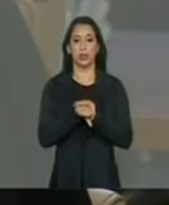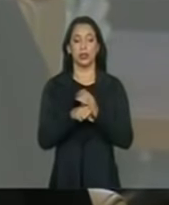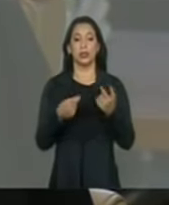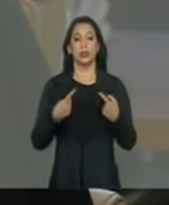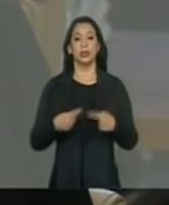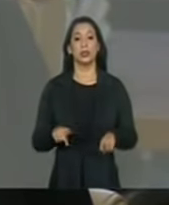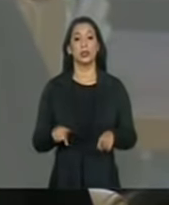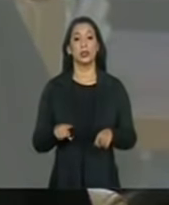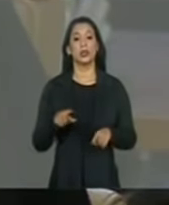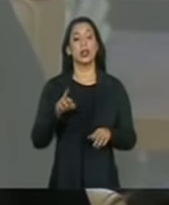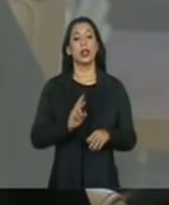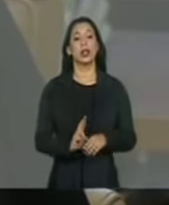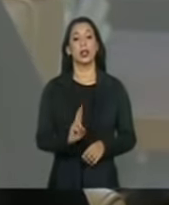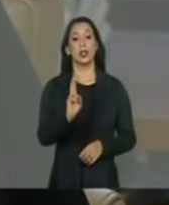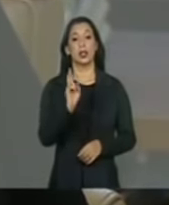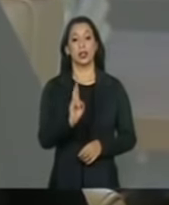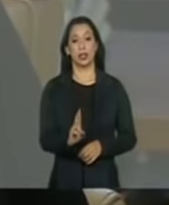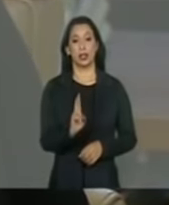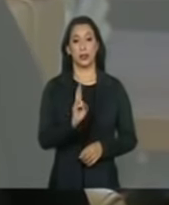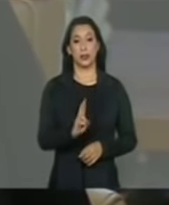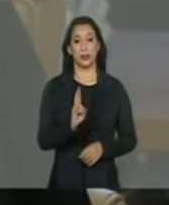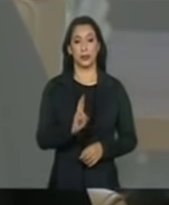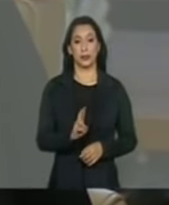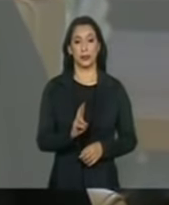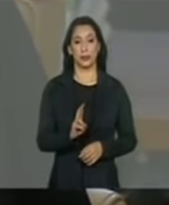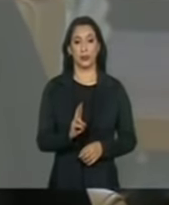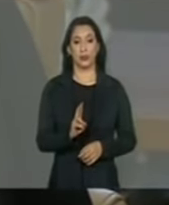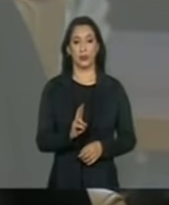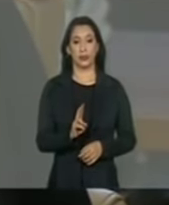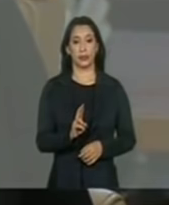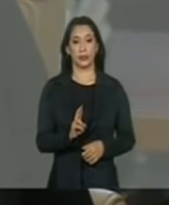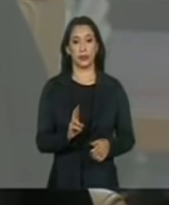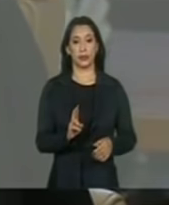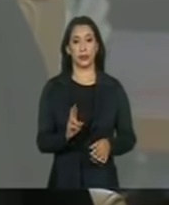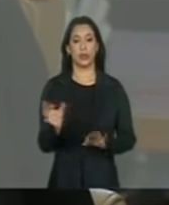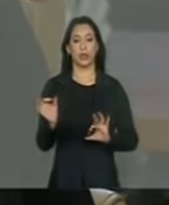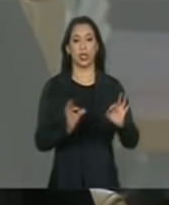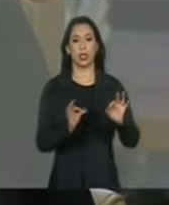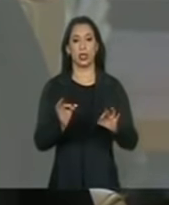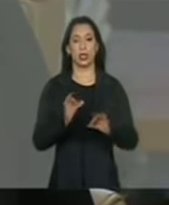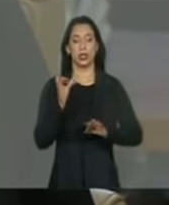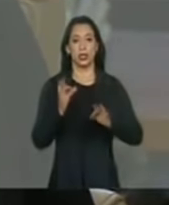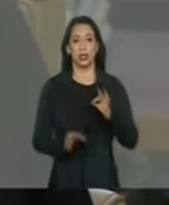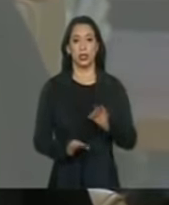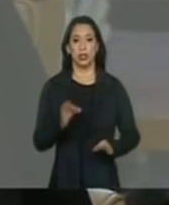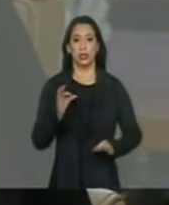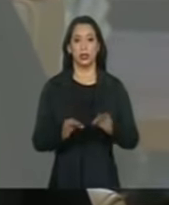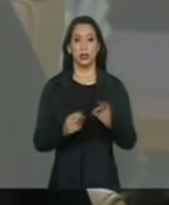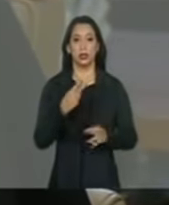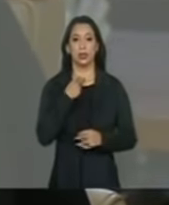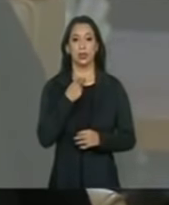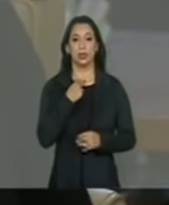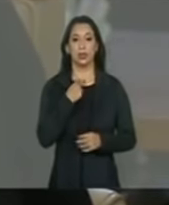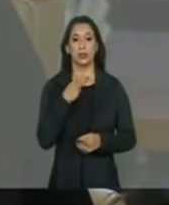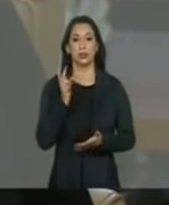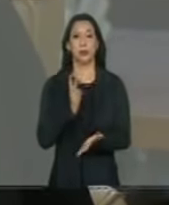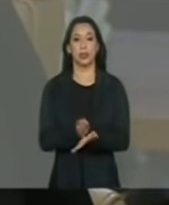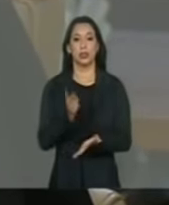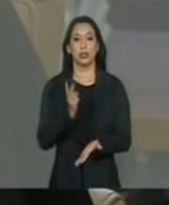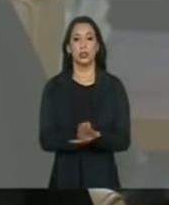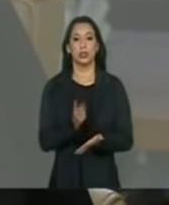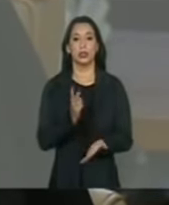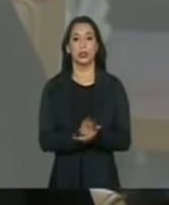representa um ilícito funcional ea ordem jurídica não pode permanecer indiferente